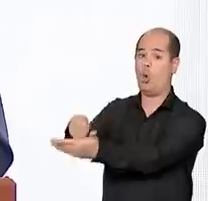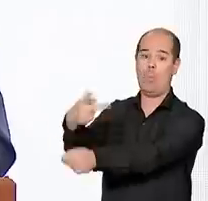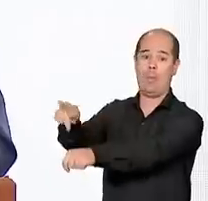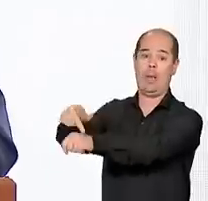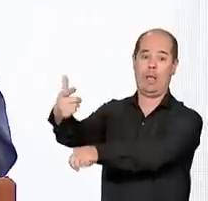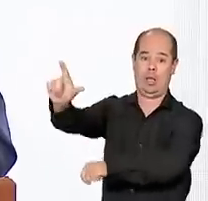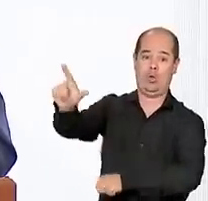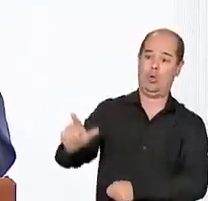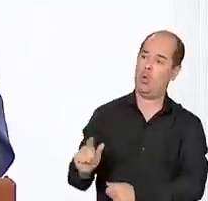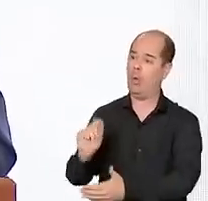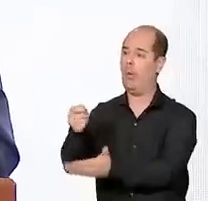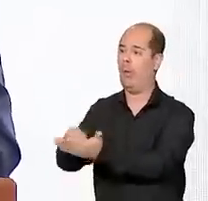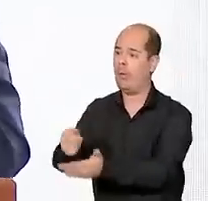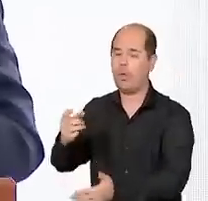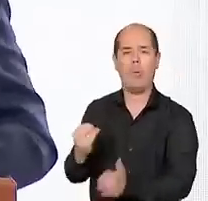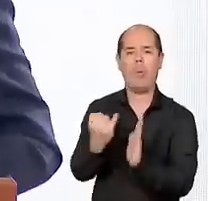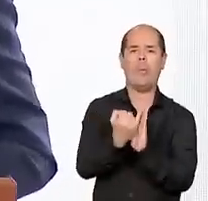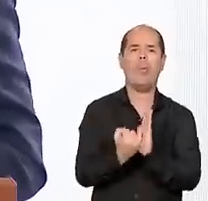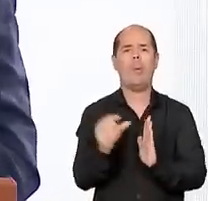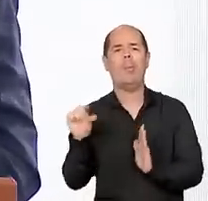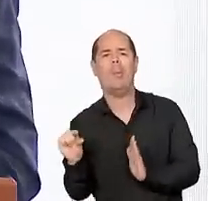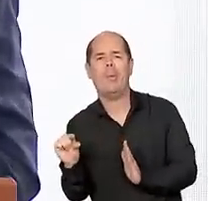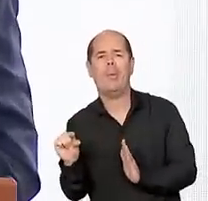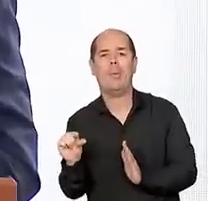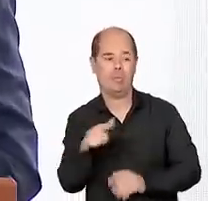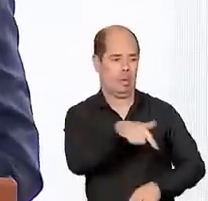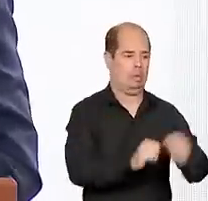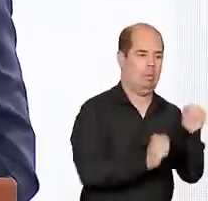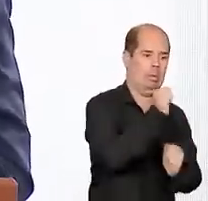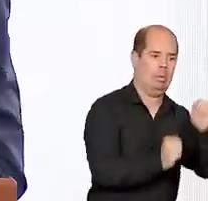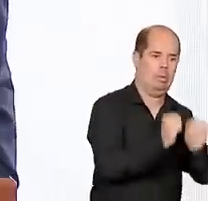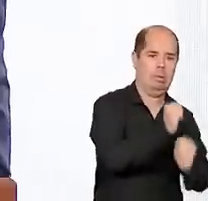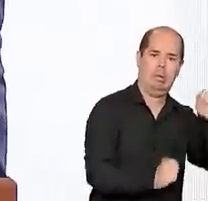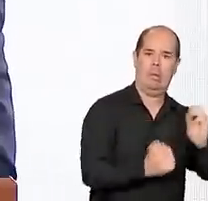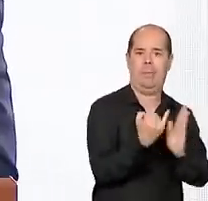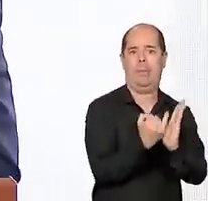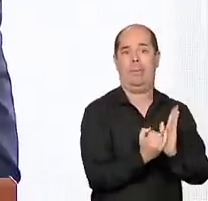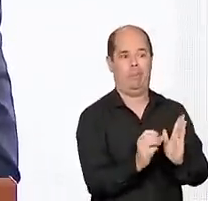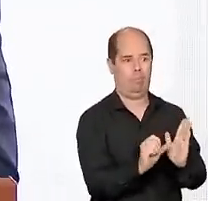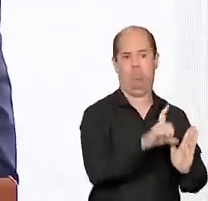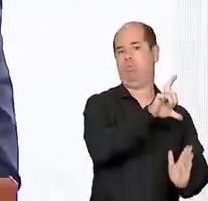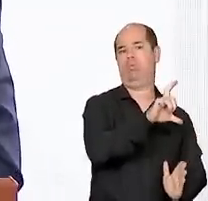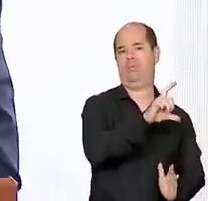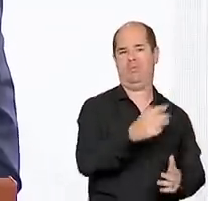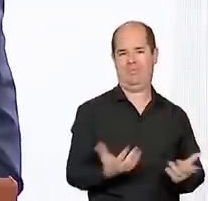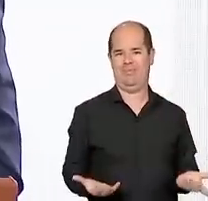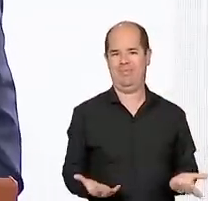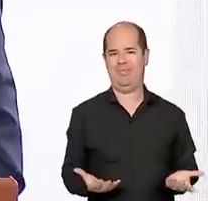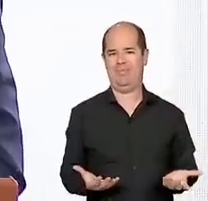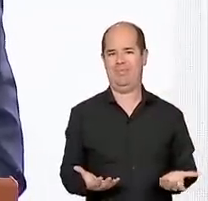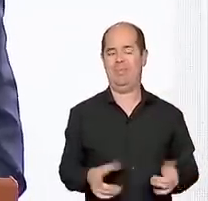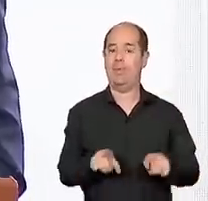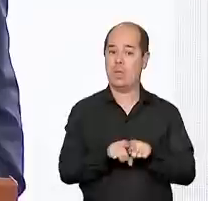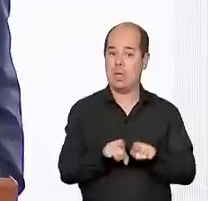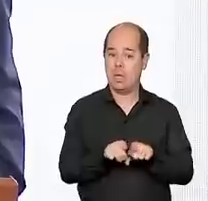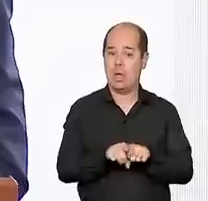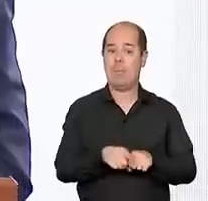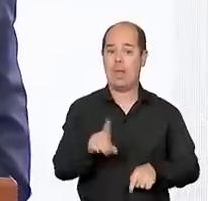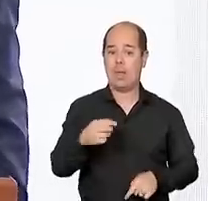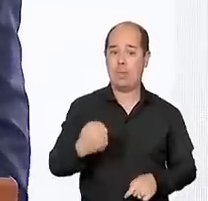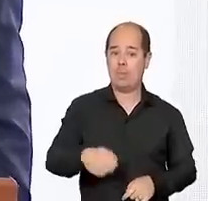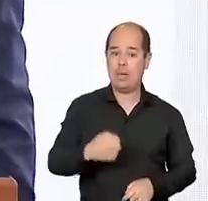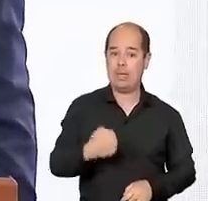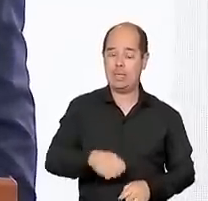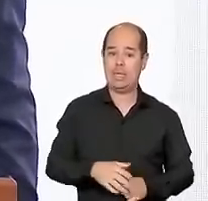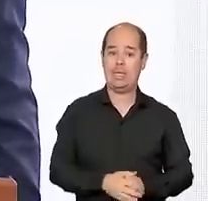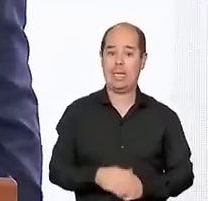buscar isonomia tributária. E, finalmente, o INPI. Nós precisamos registrar rápido patente.